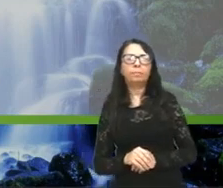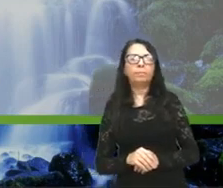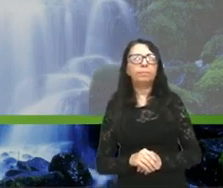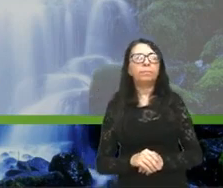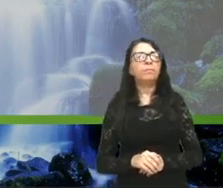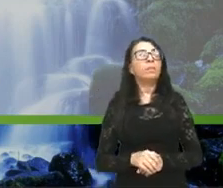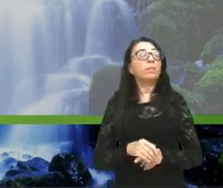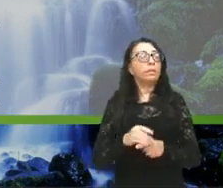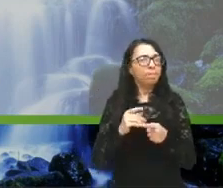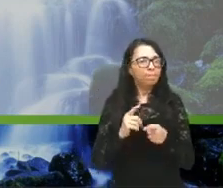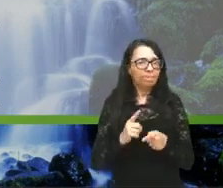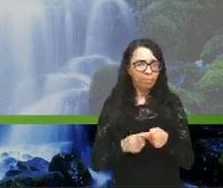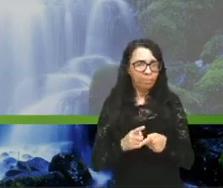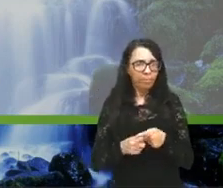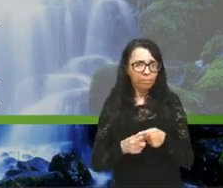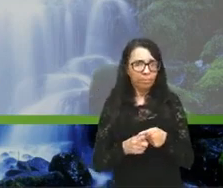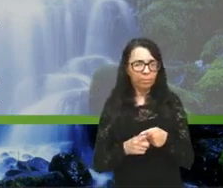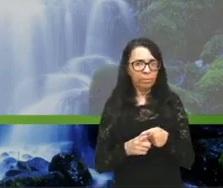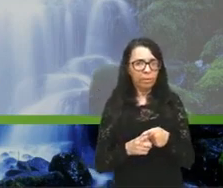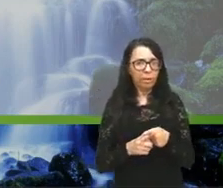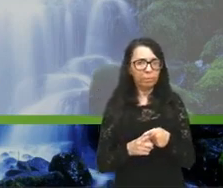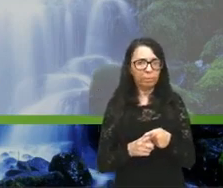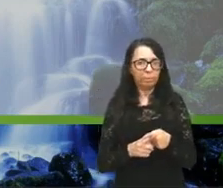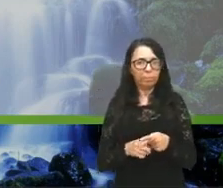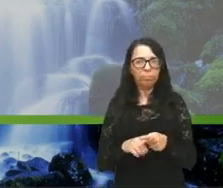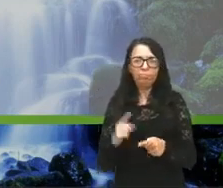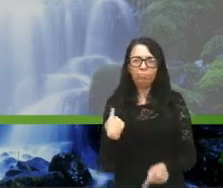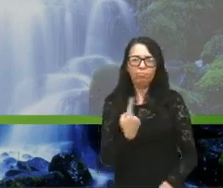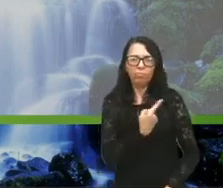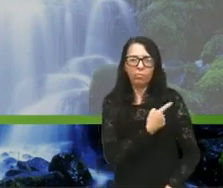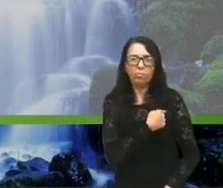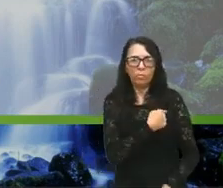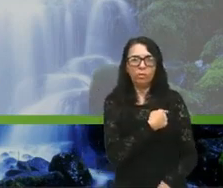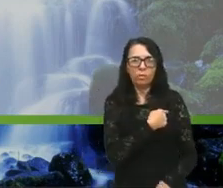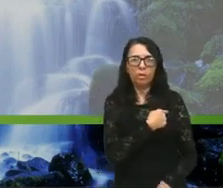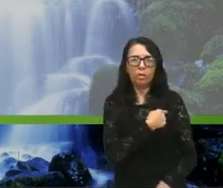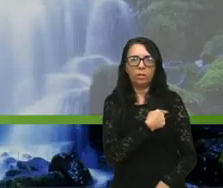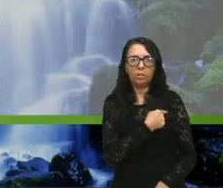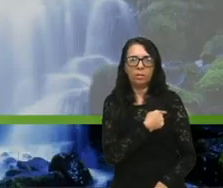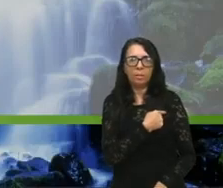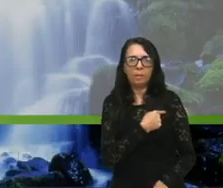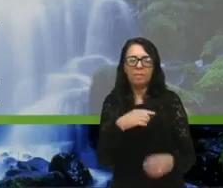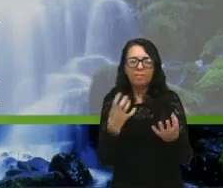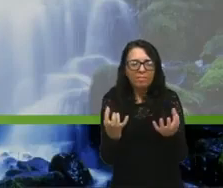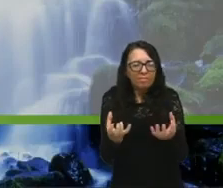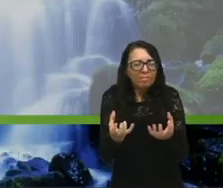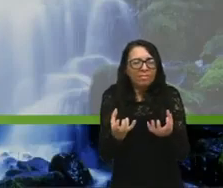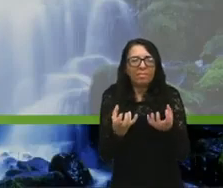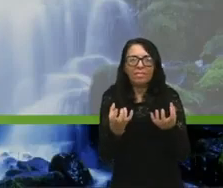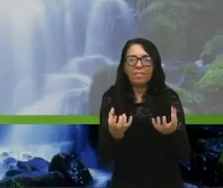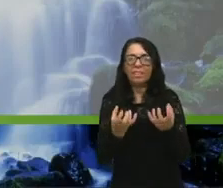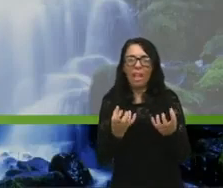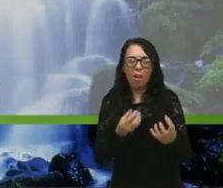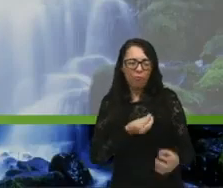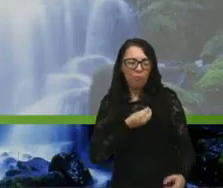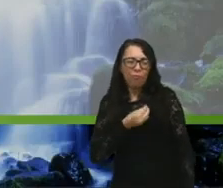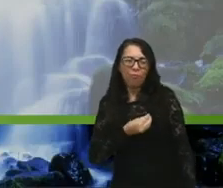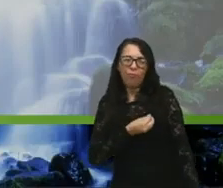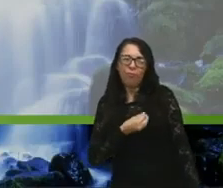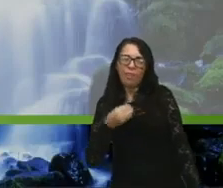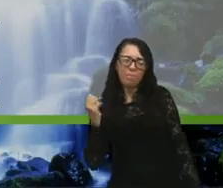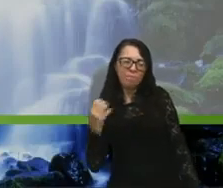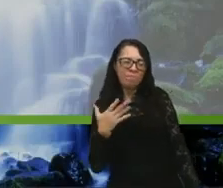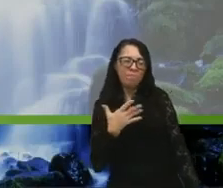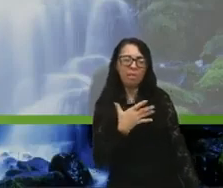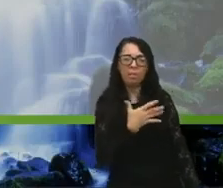a influência do Espírito Santo e posicionados pelo seu poder, irá destruir dentro